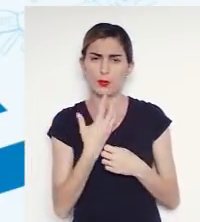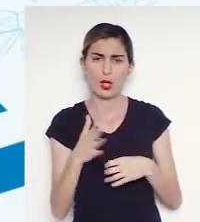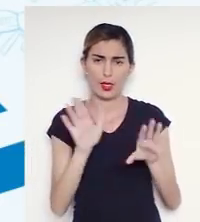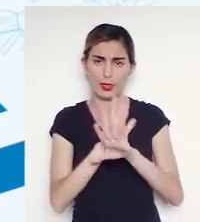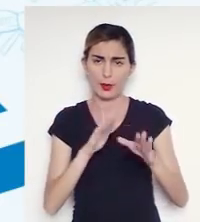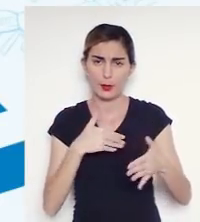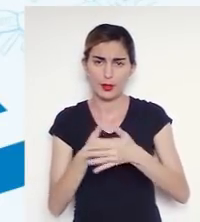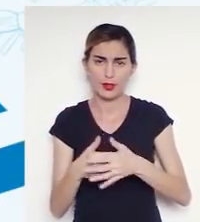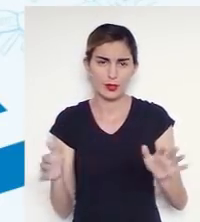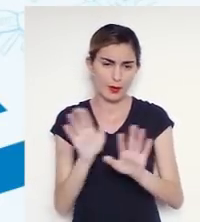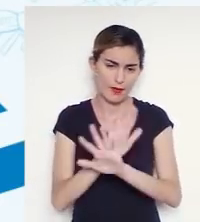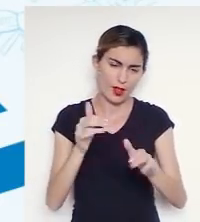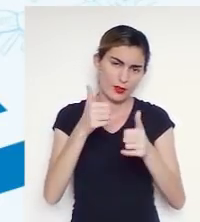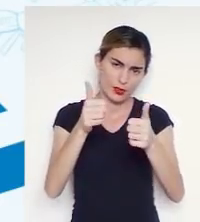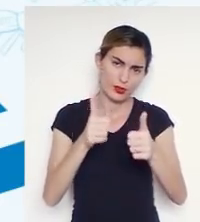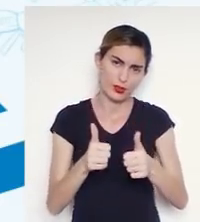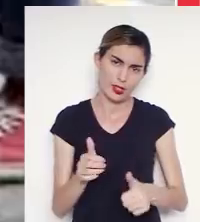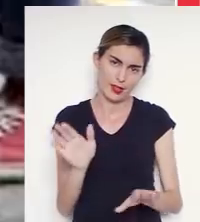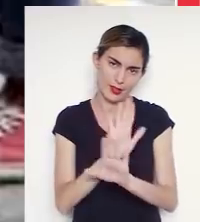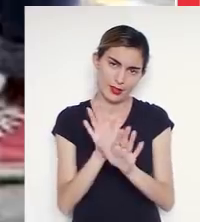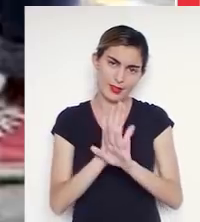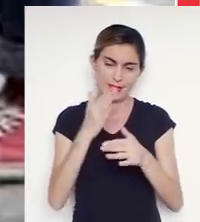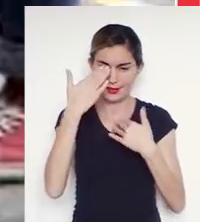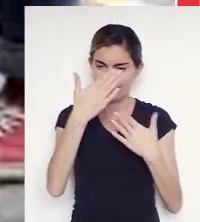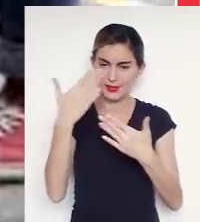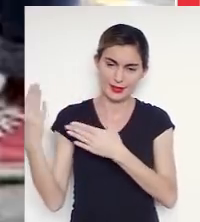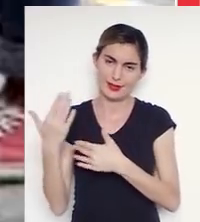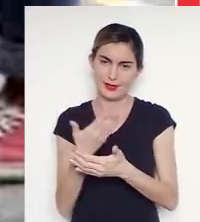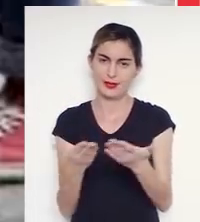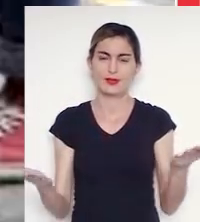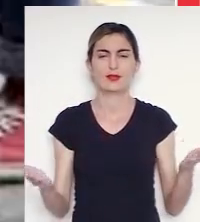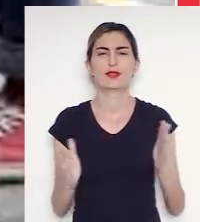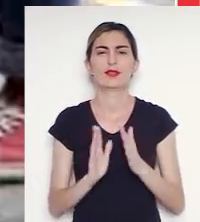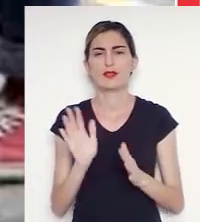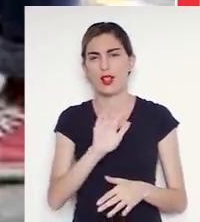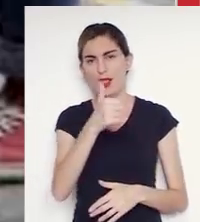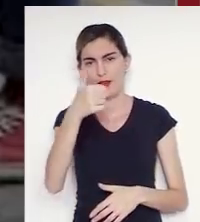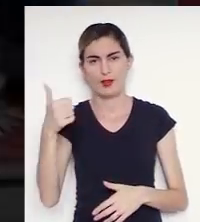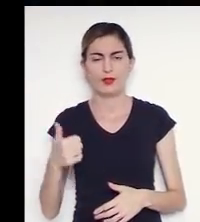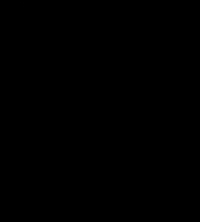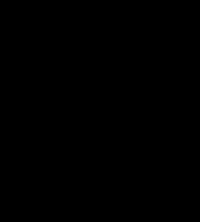bom? Até a próxima, pessoal. Valeu, tchau, tchau. Saudações aí para vocês. Valeu.